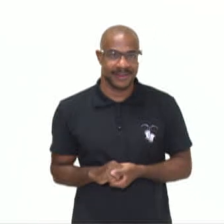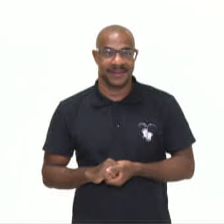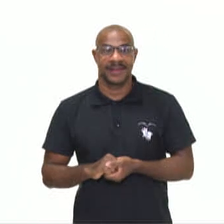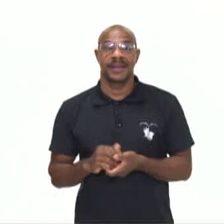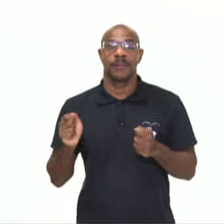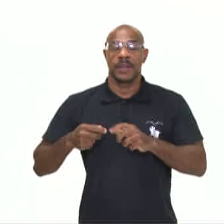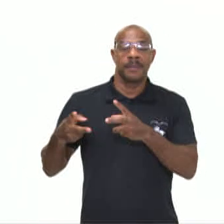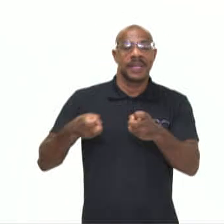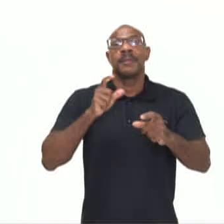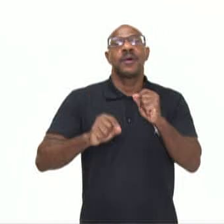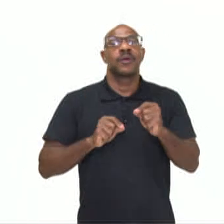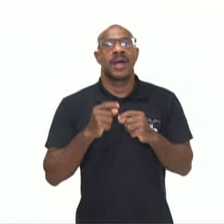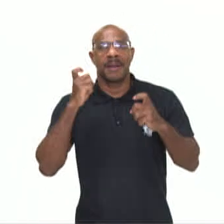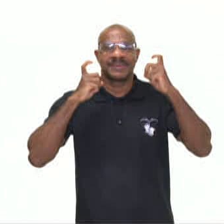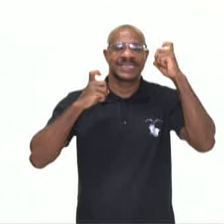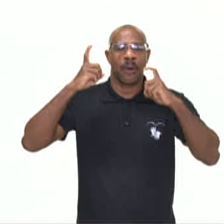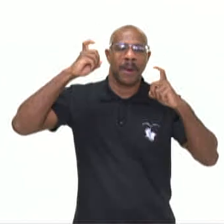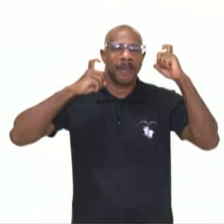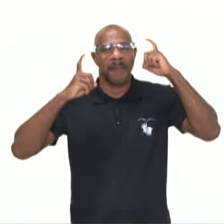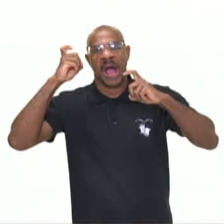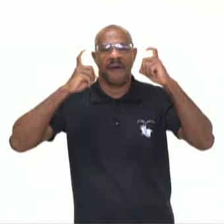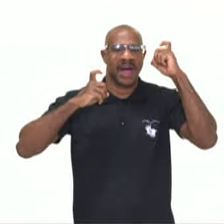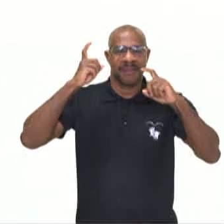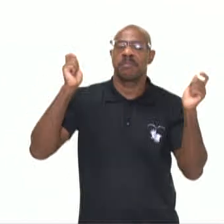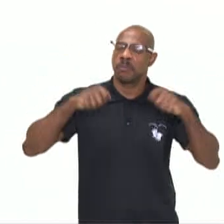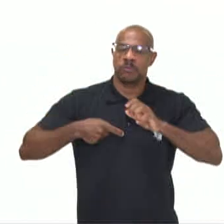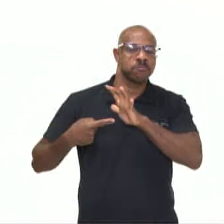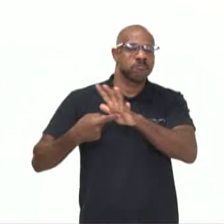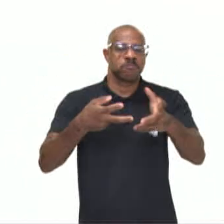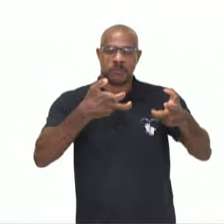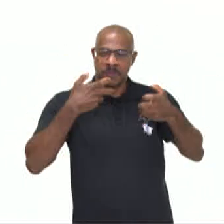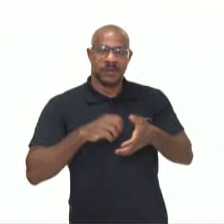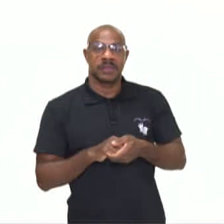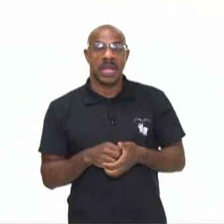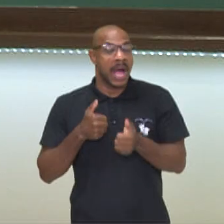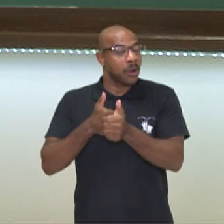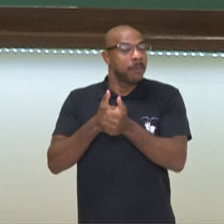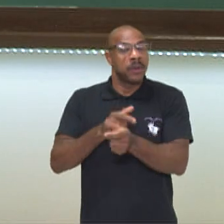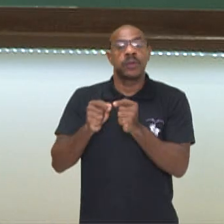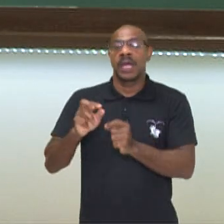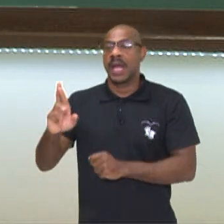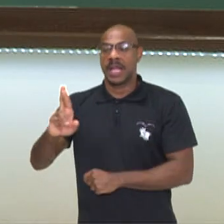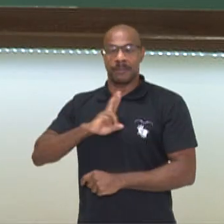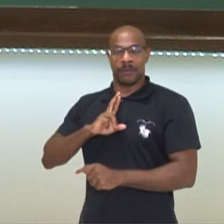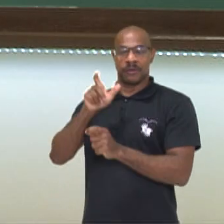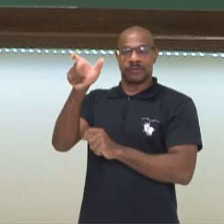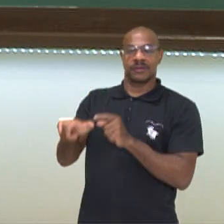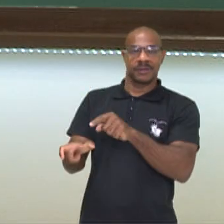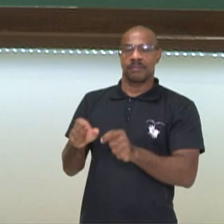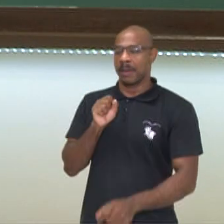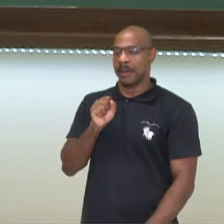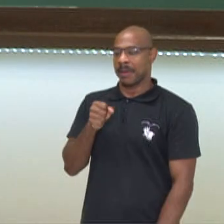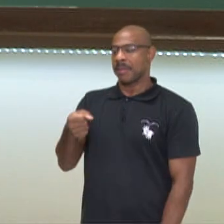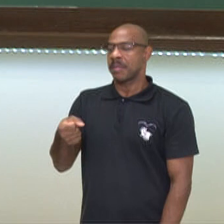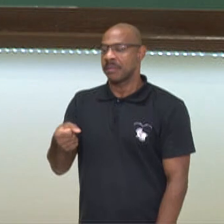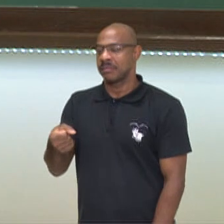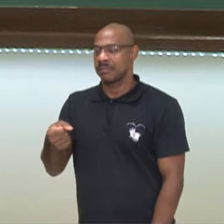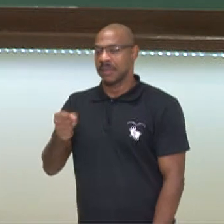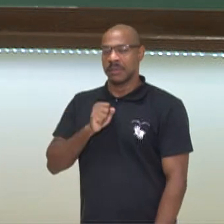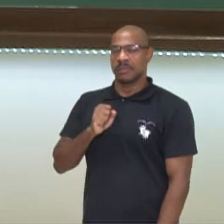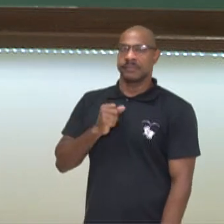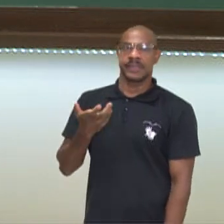pode-se perceber gestos e expressões faciais, acompanhando as respostas dos entrevistados. Às vezes o entrevistador faz uma pergunta que